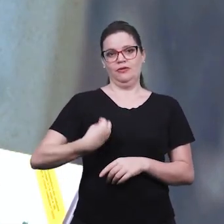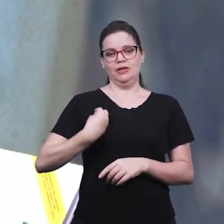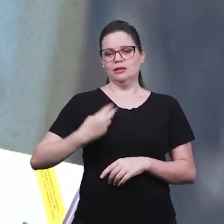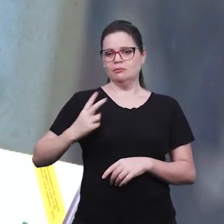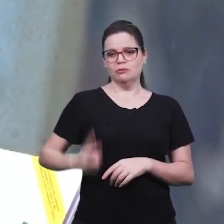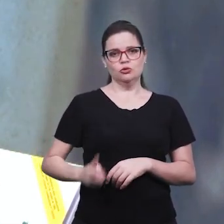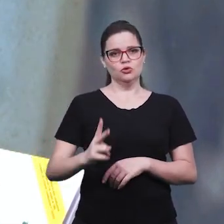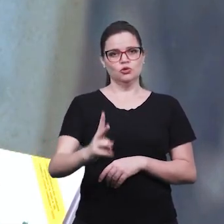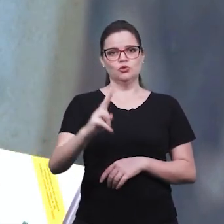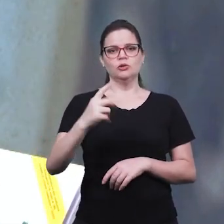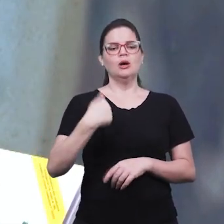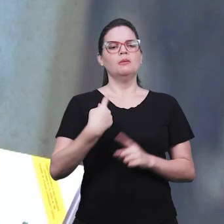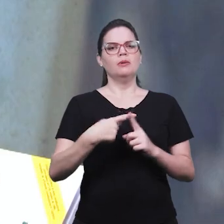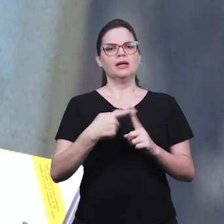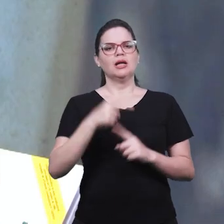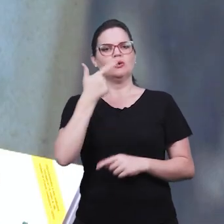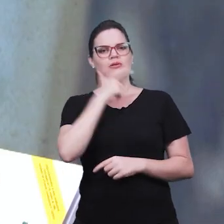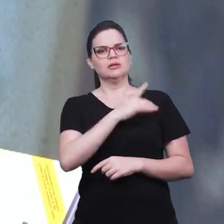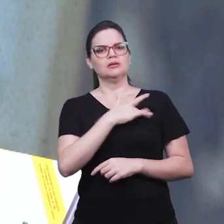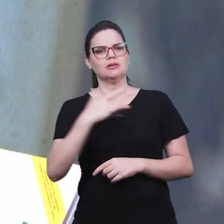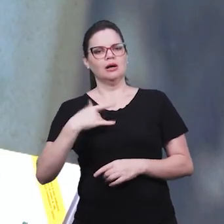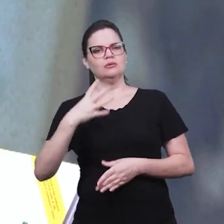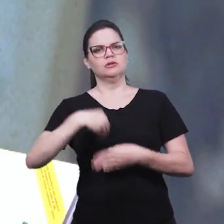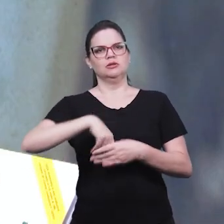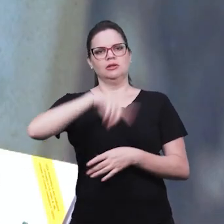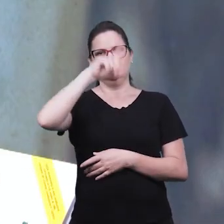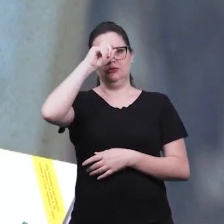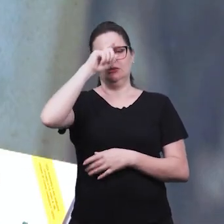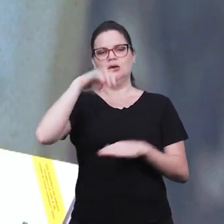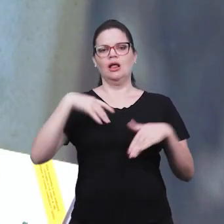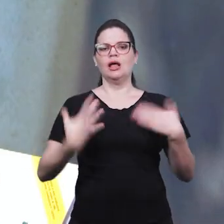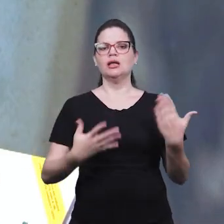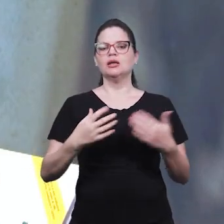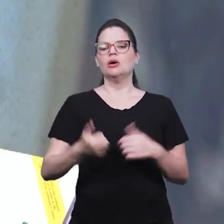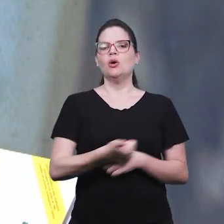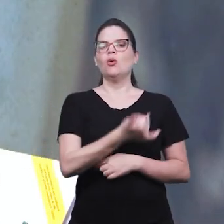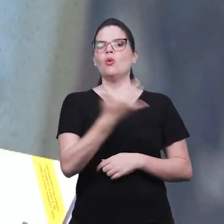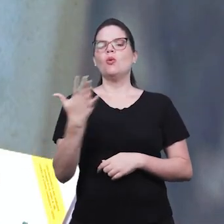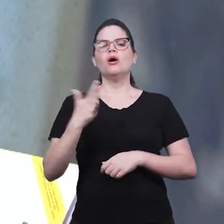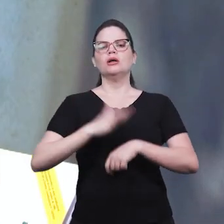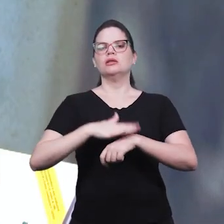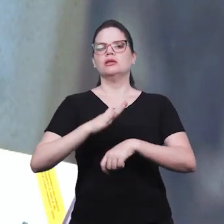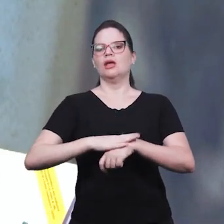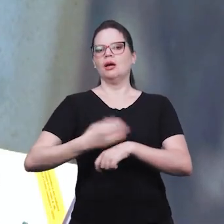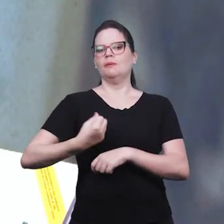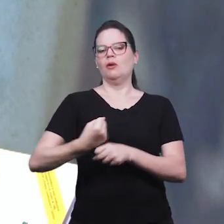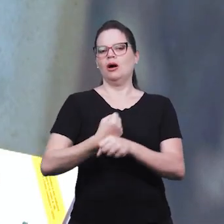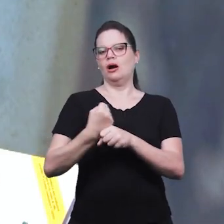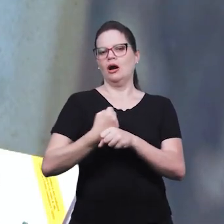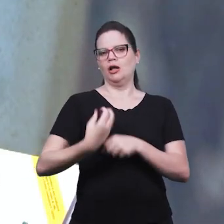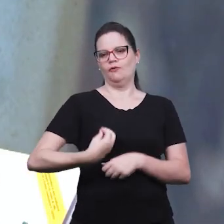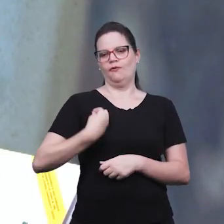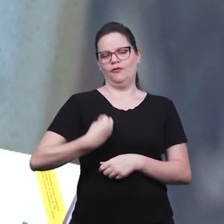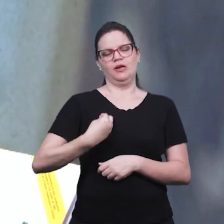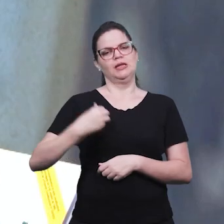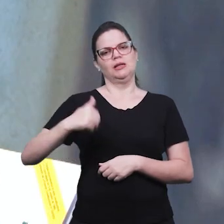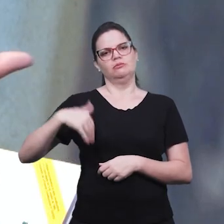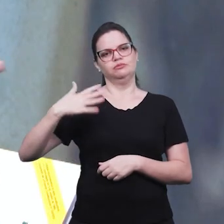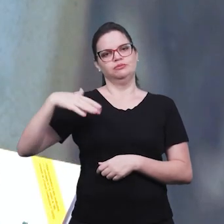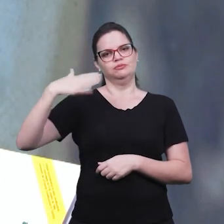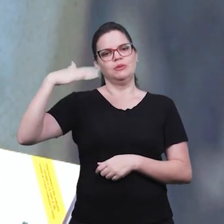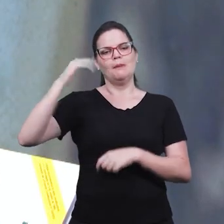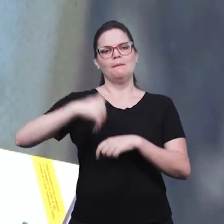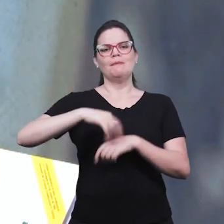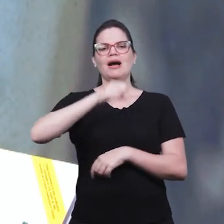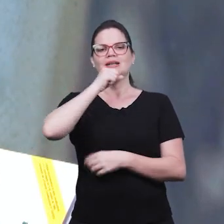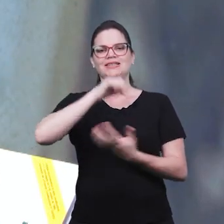pessoas estão tendo acesso à saúde, então a expectativa de vida das pessoas está aumentando, então com